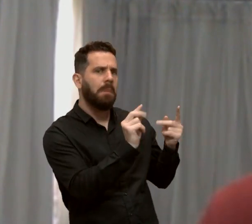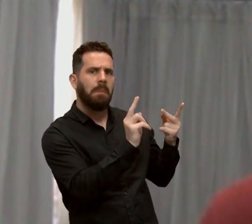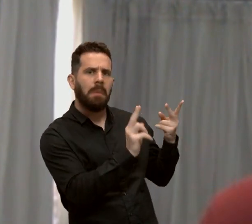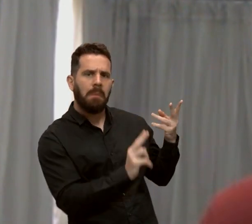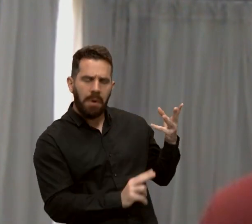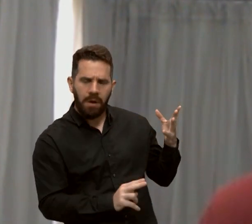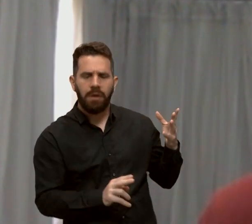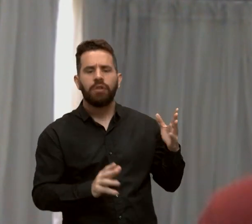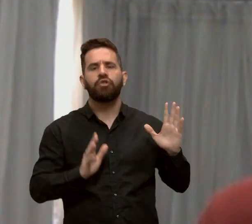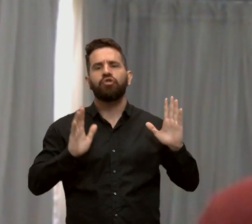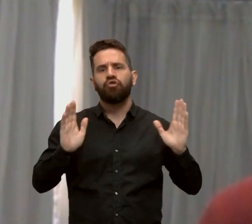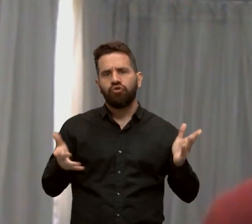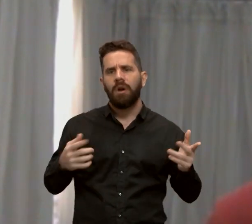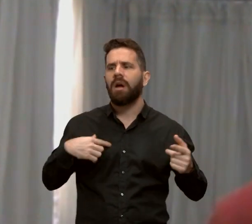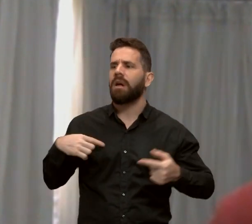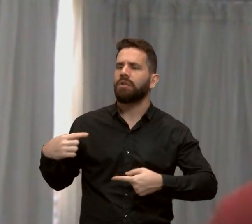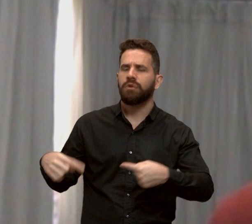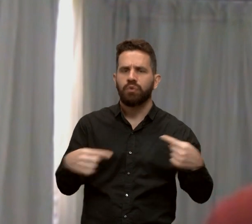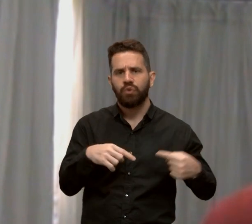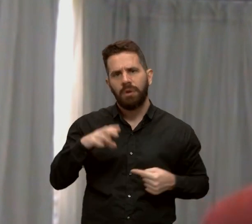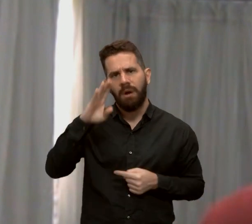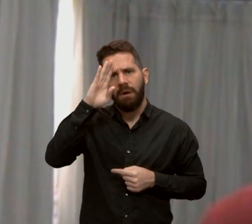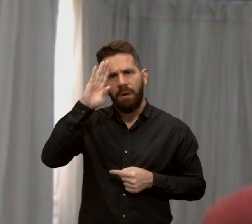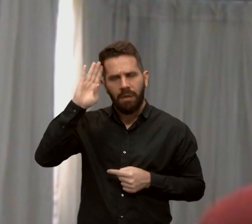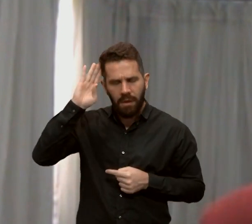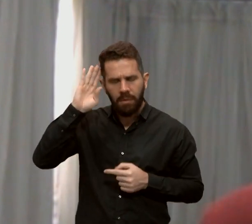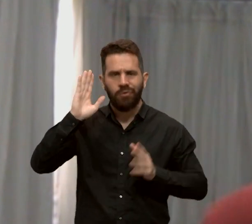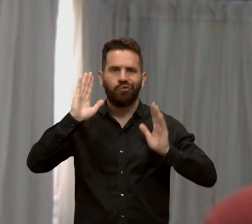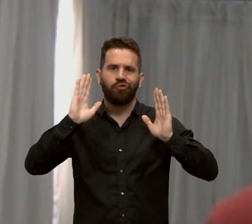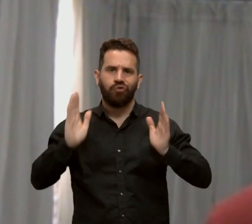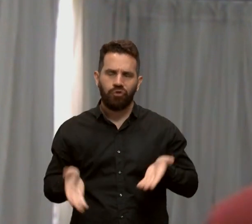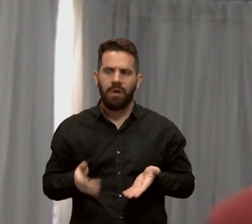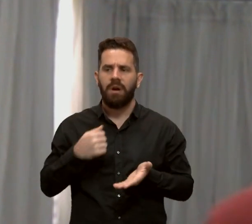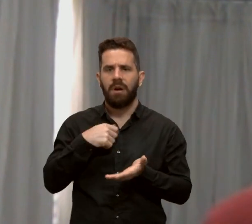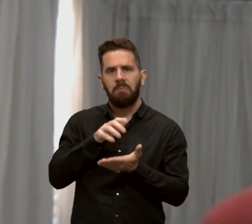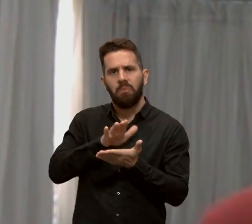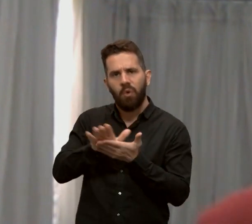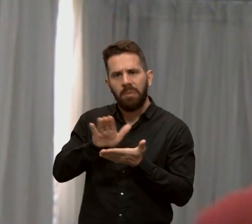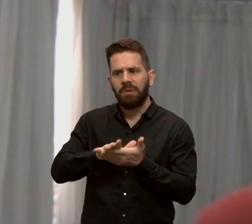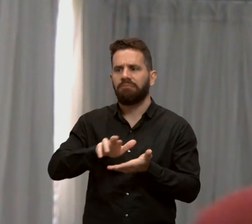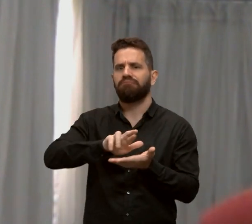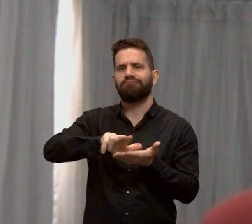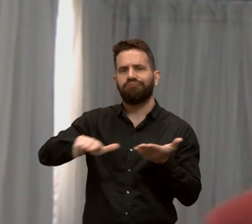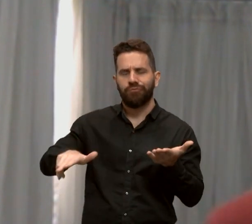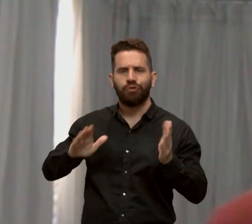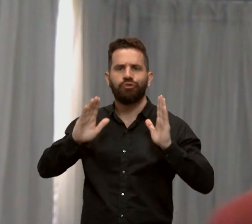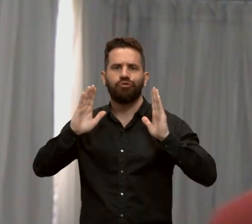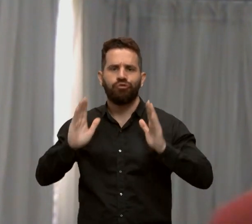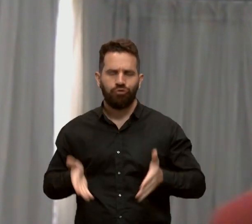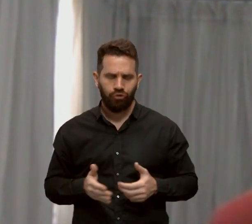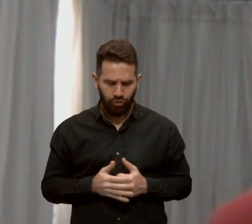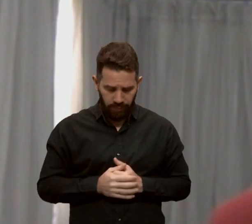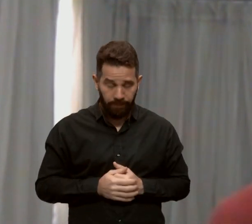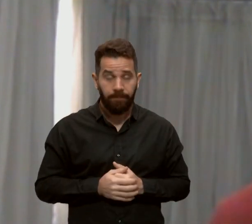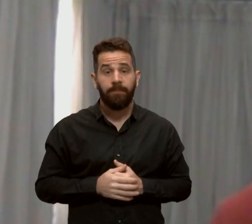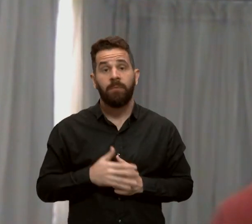trabalhou, discutiu academicamente, fizemos produções acadêmicas nessa área, né? E